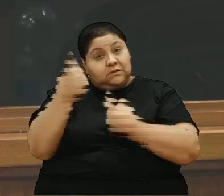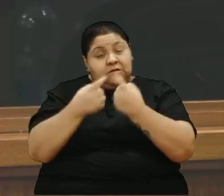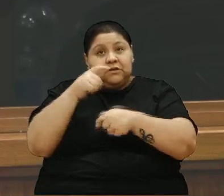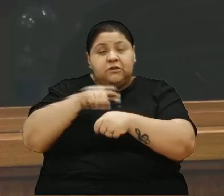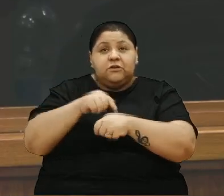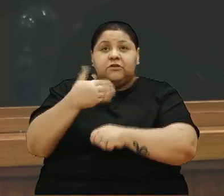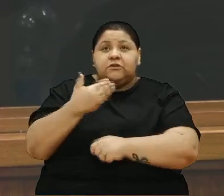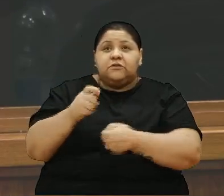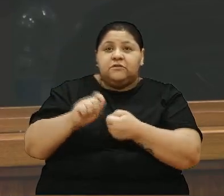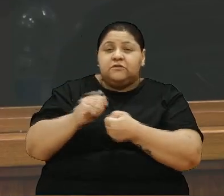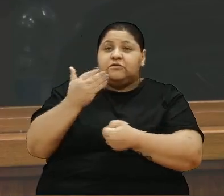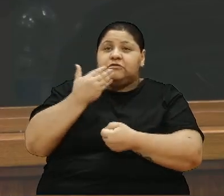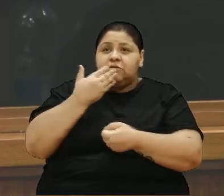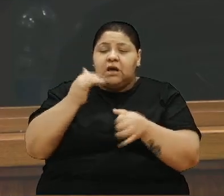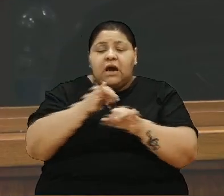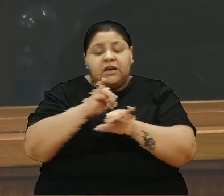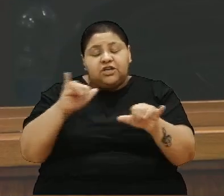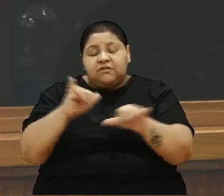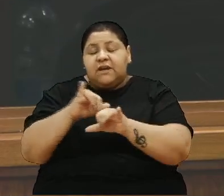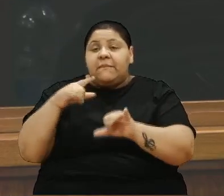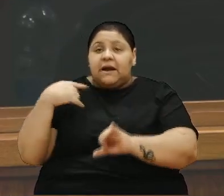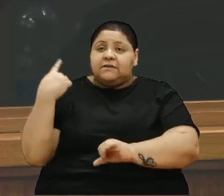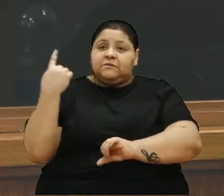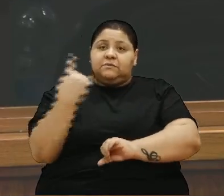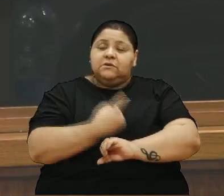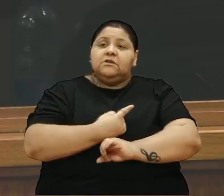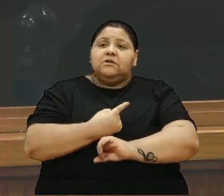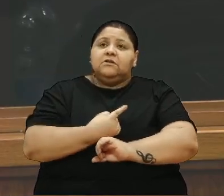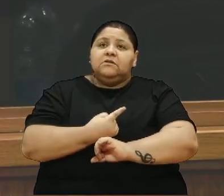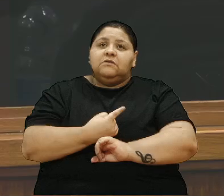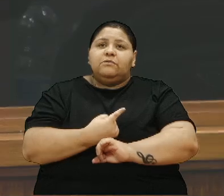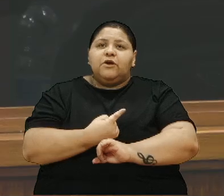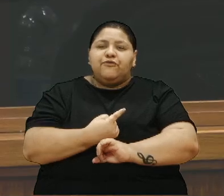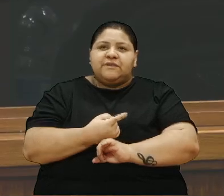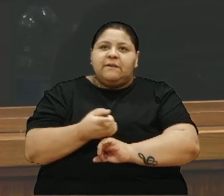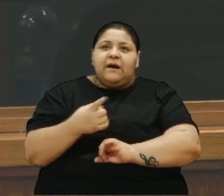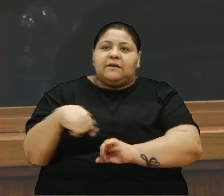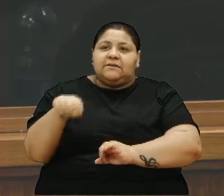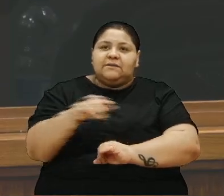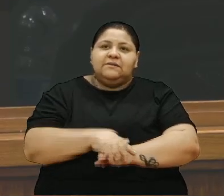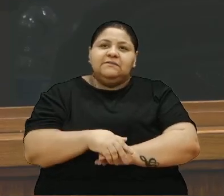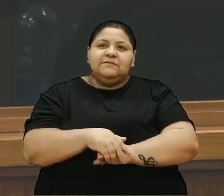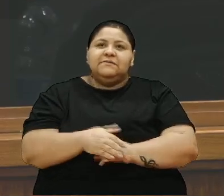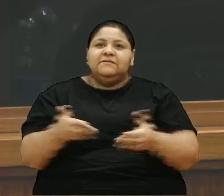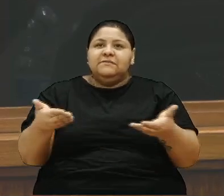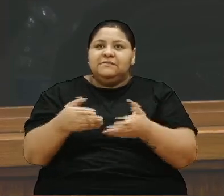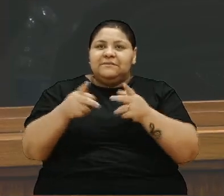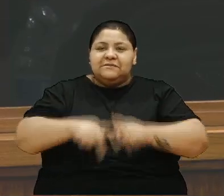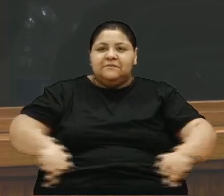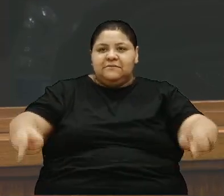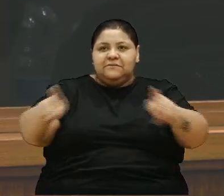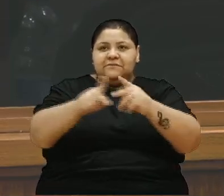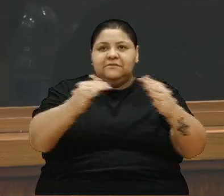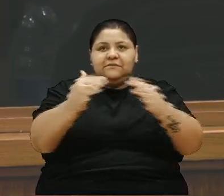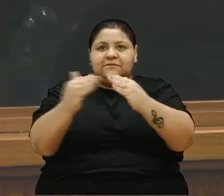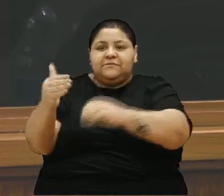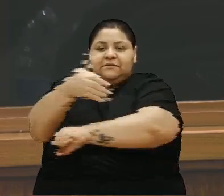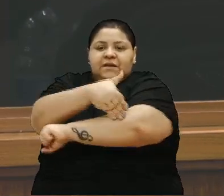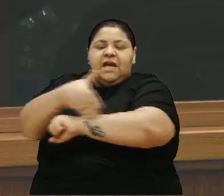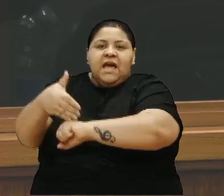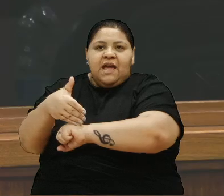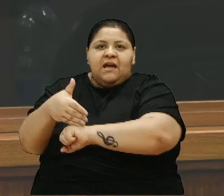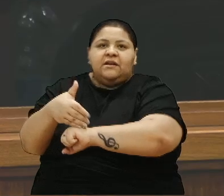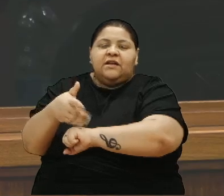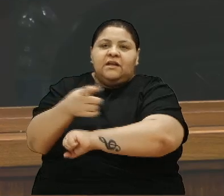um pedido de informação sobre a questão da população em situação de rua.